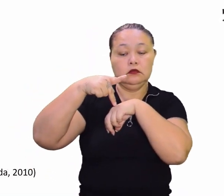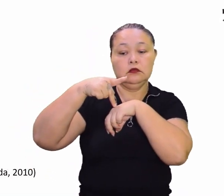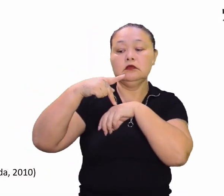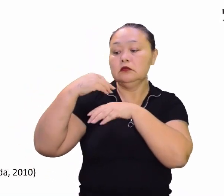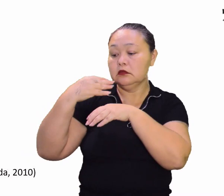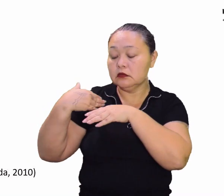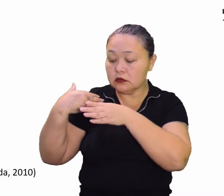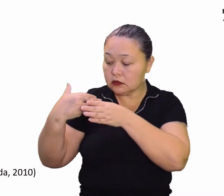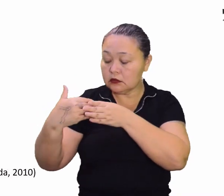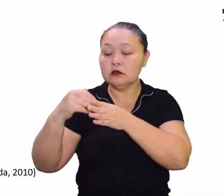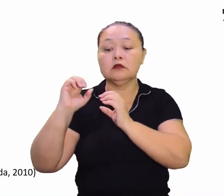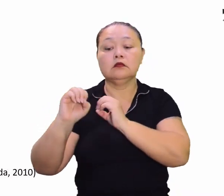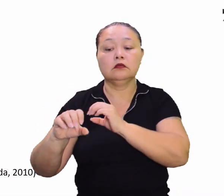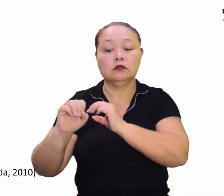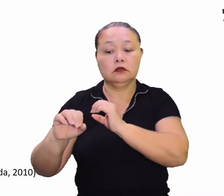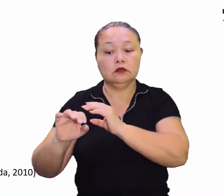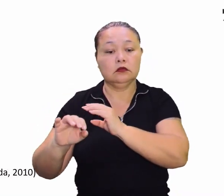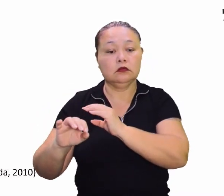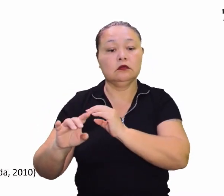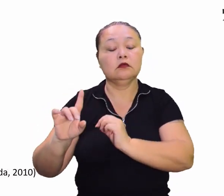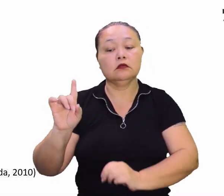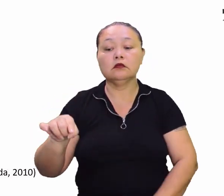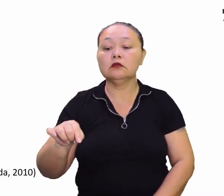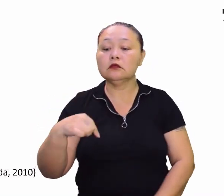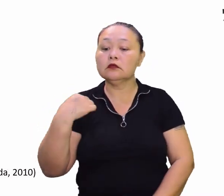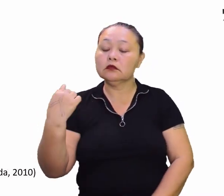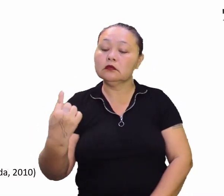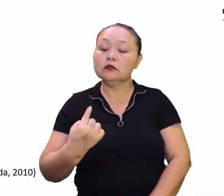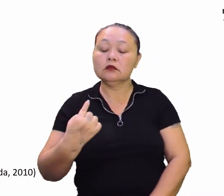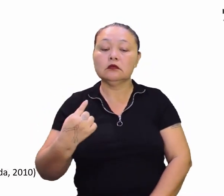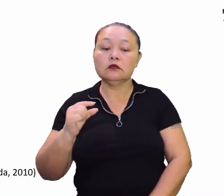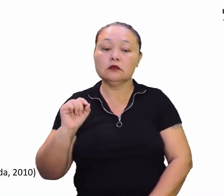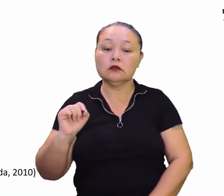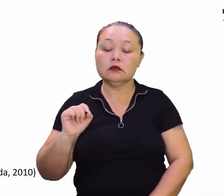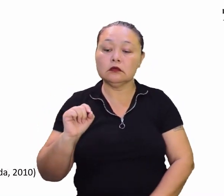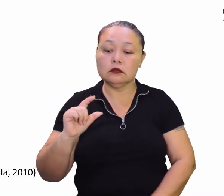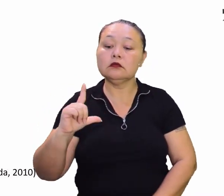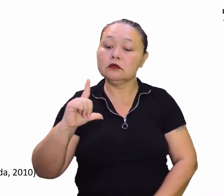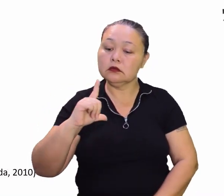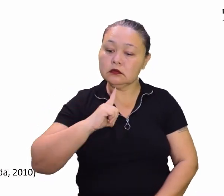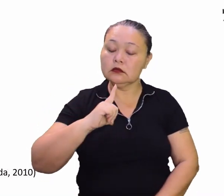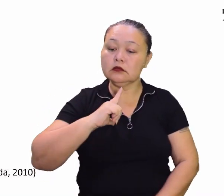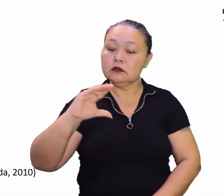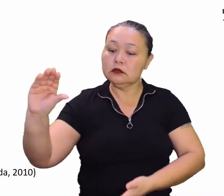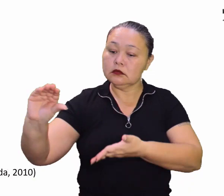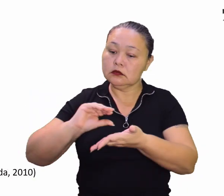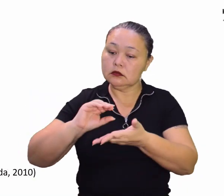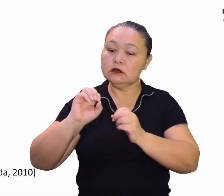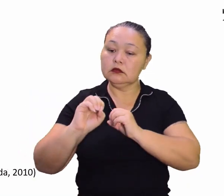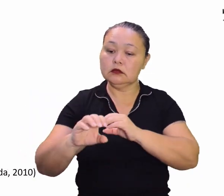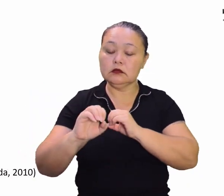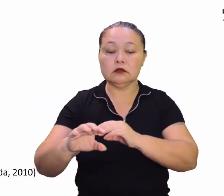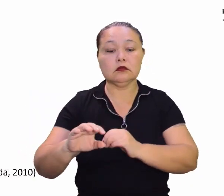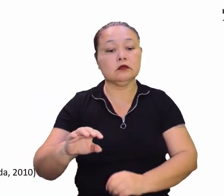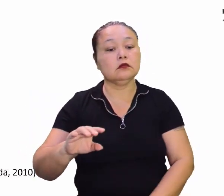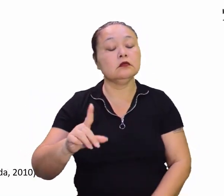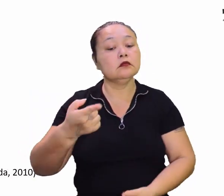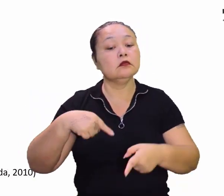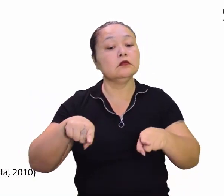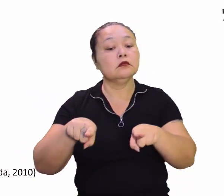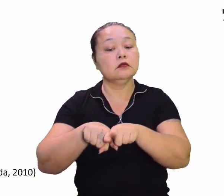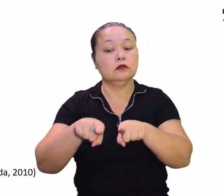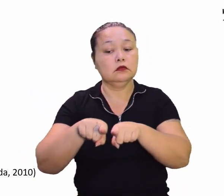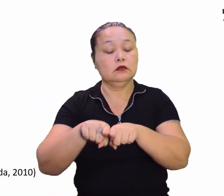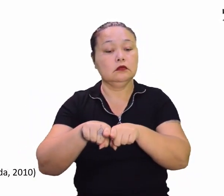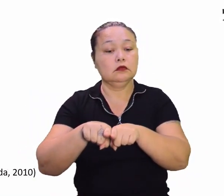passa pela educação, Rogério. Exato. E a gente está vendo aí que houve investimento em educação lá. Também